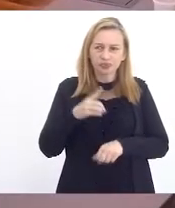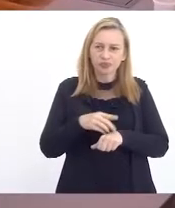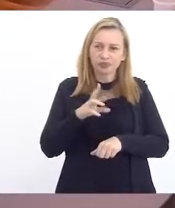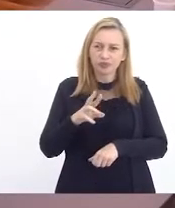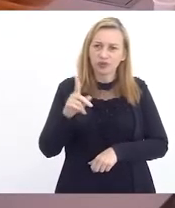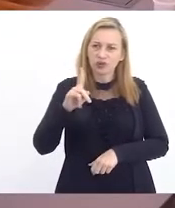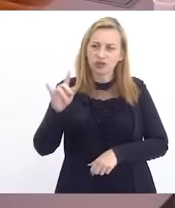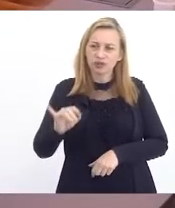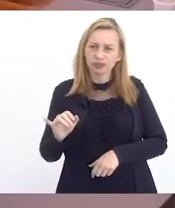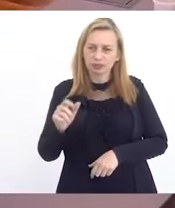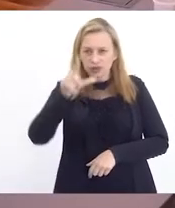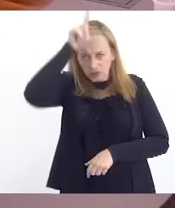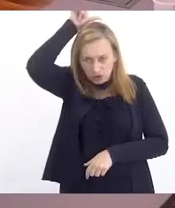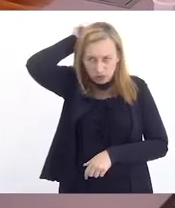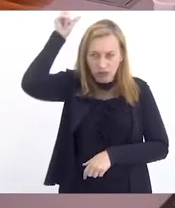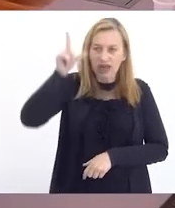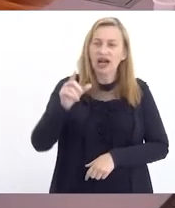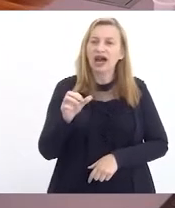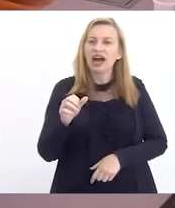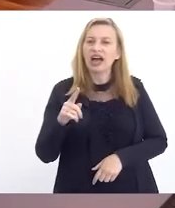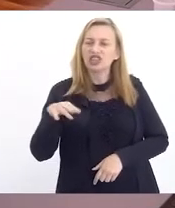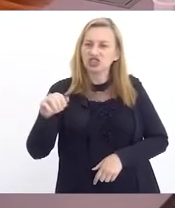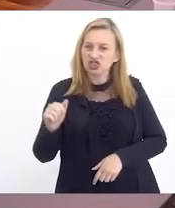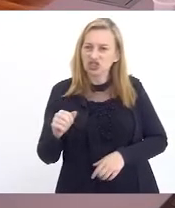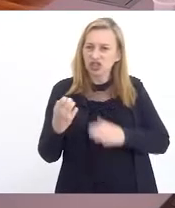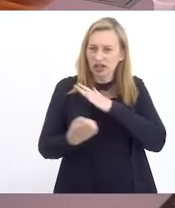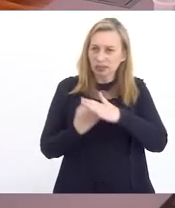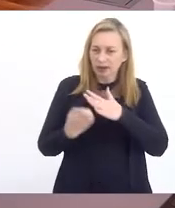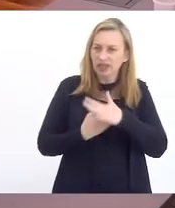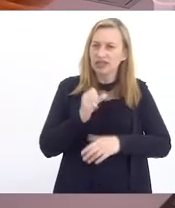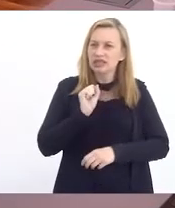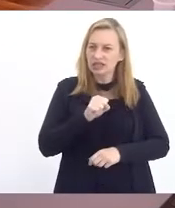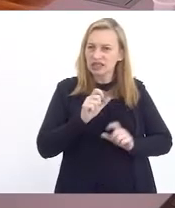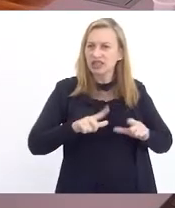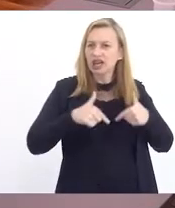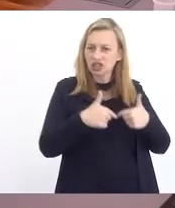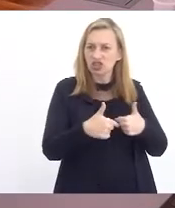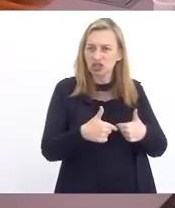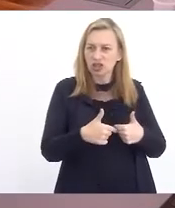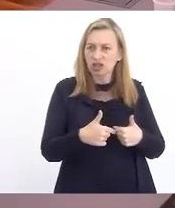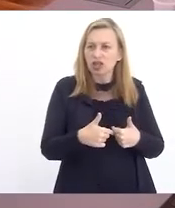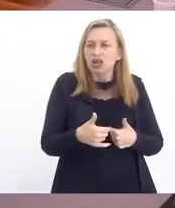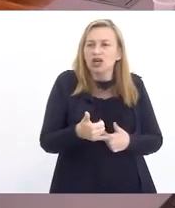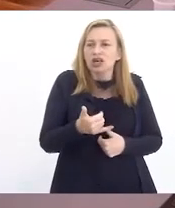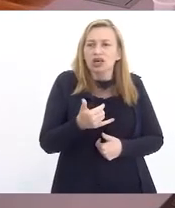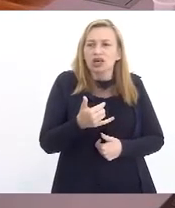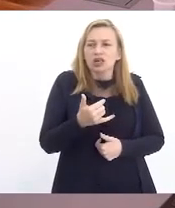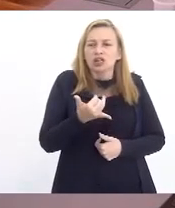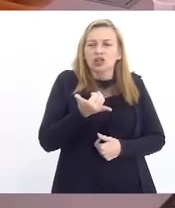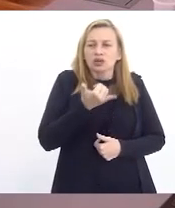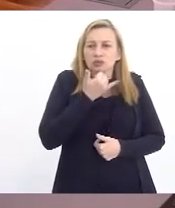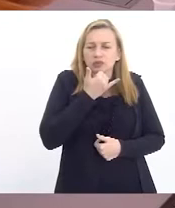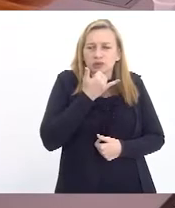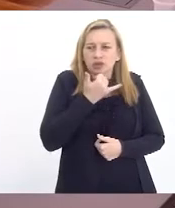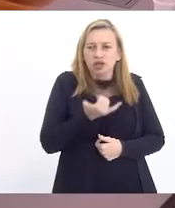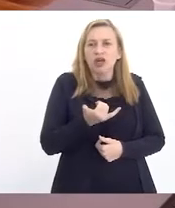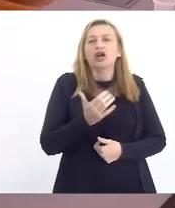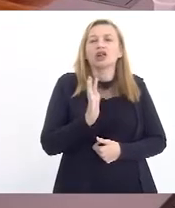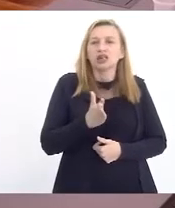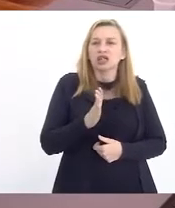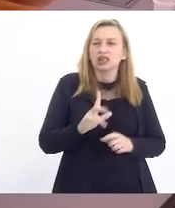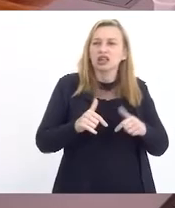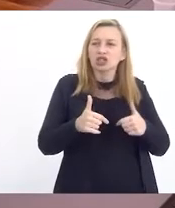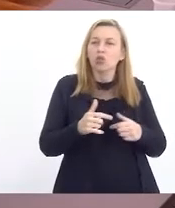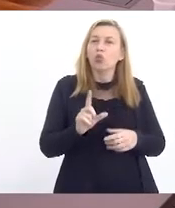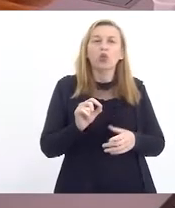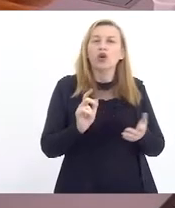agência ela tem sim condições de atuar. Se eu não me fiz entender, peço perdão, mas ela tem condições sim de atuar.